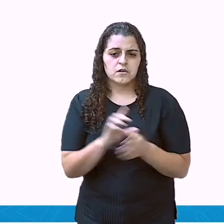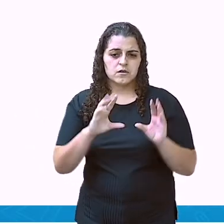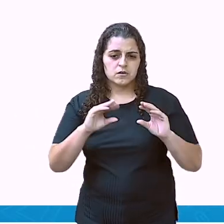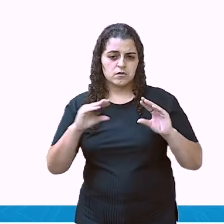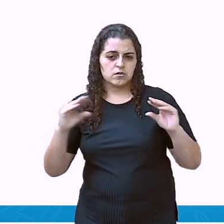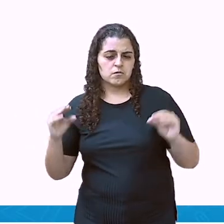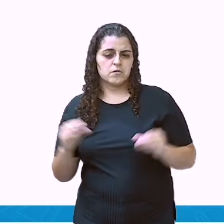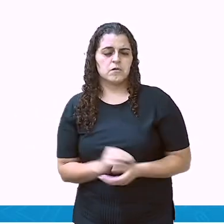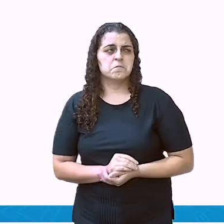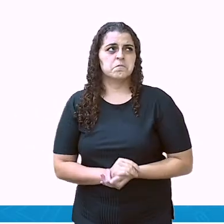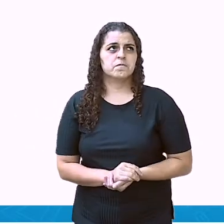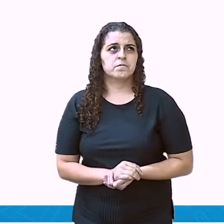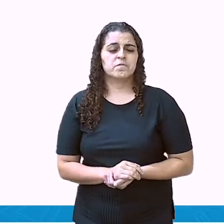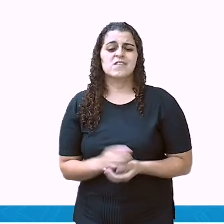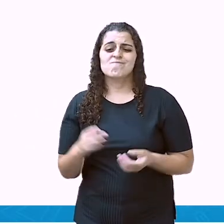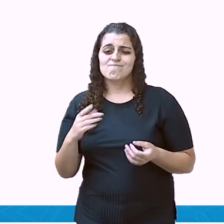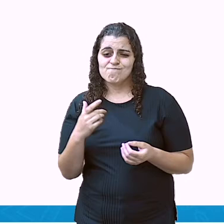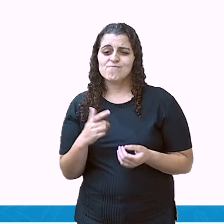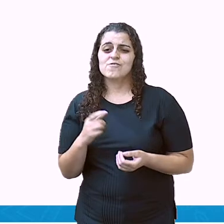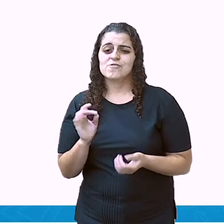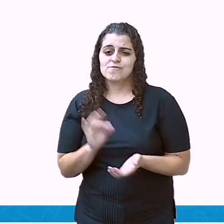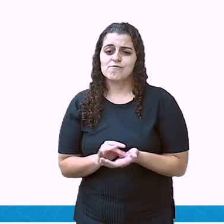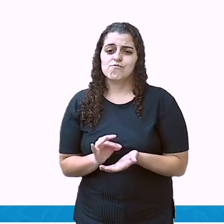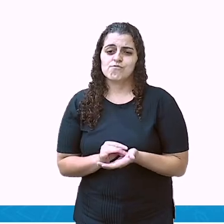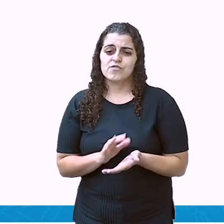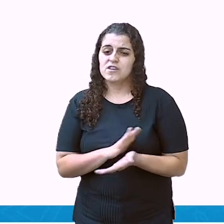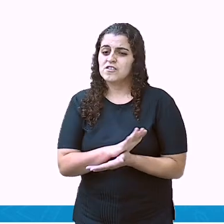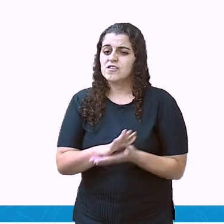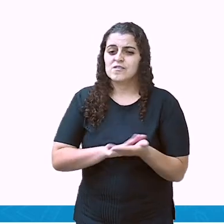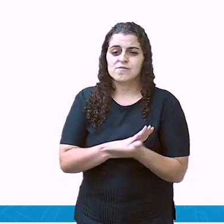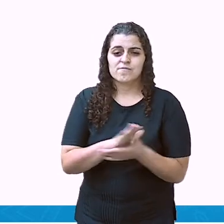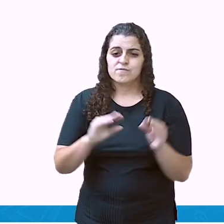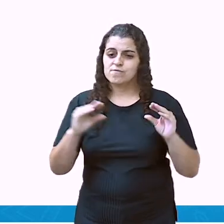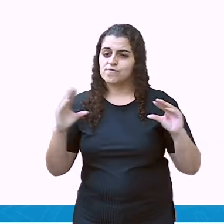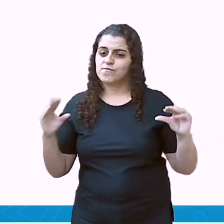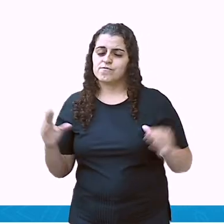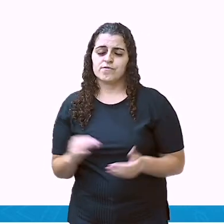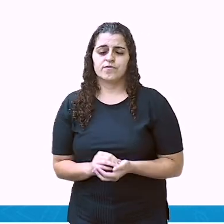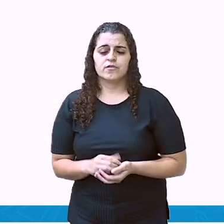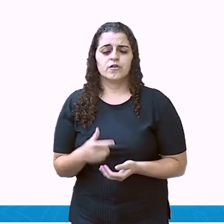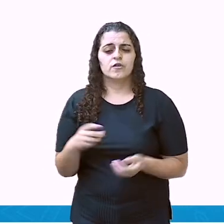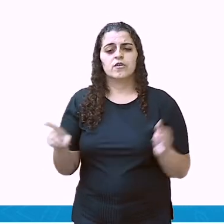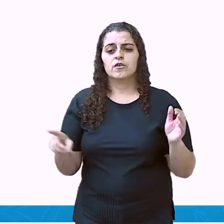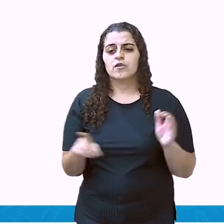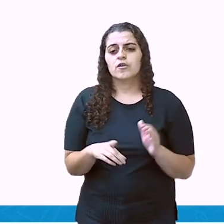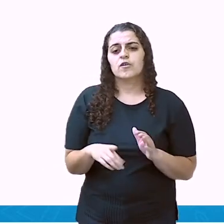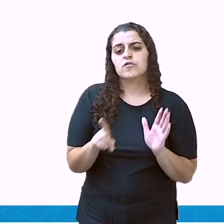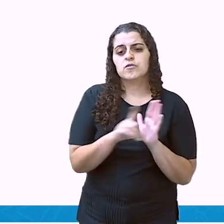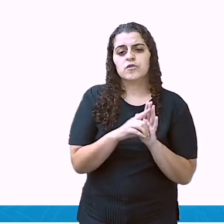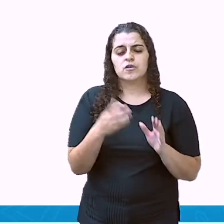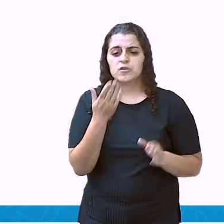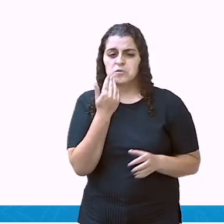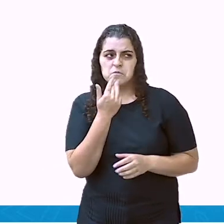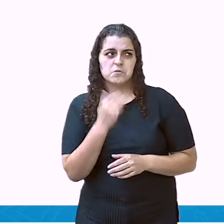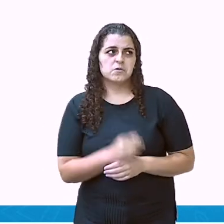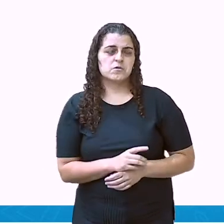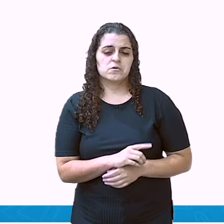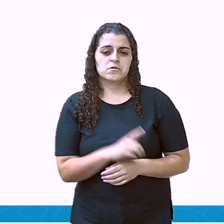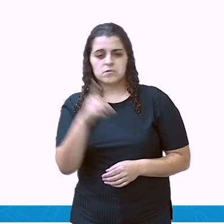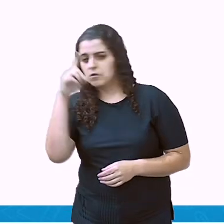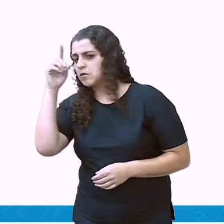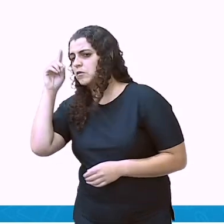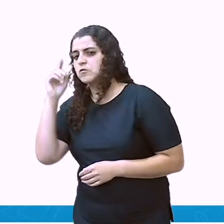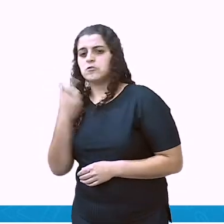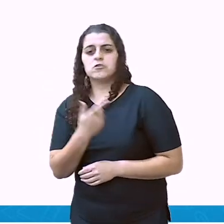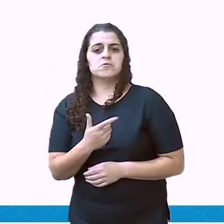é muito sem conforto mesmo, era terrível. não tinham direito a refeições diárias. O que